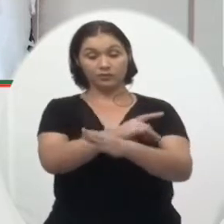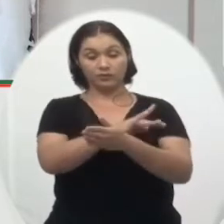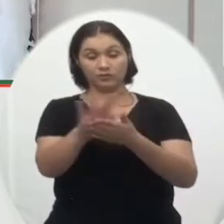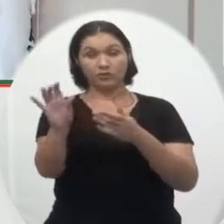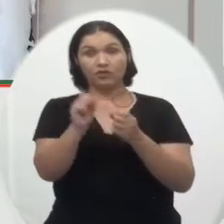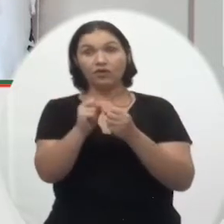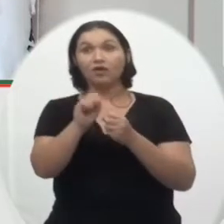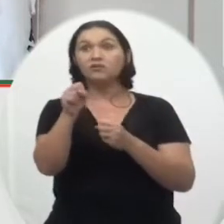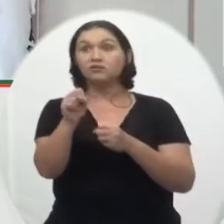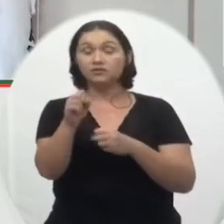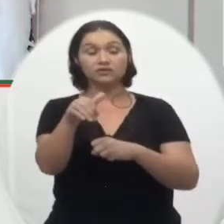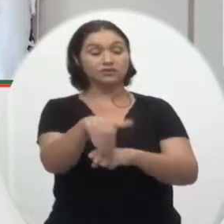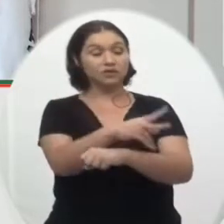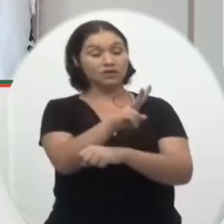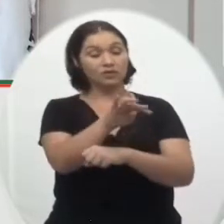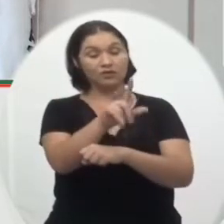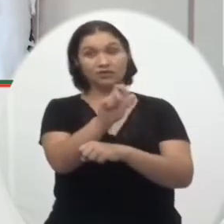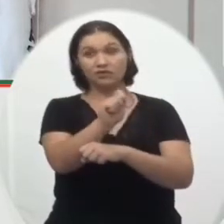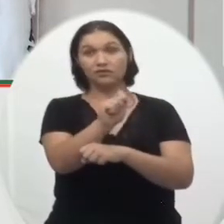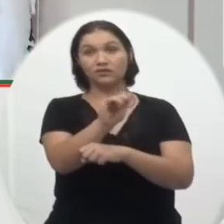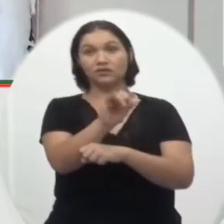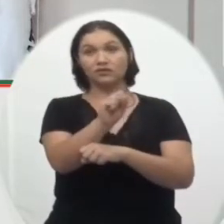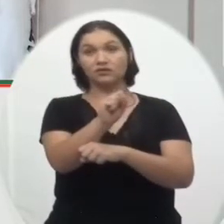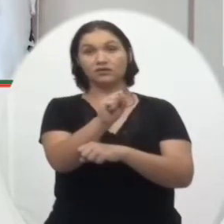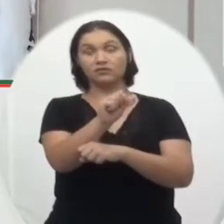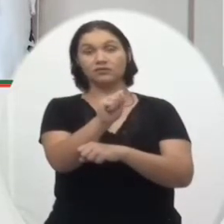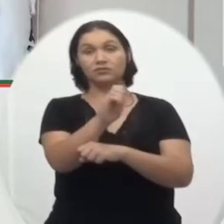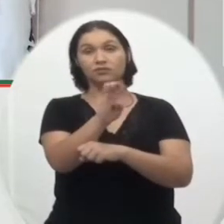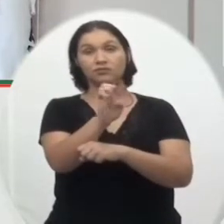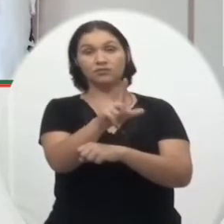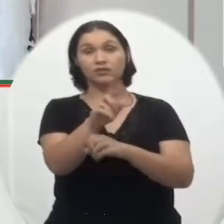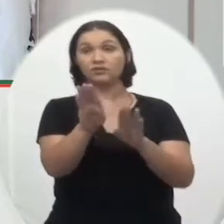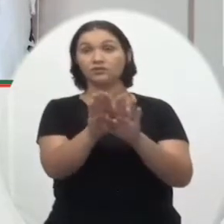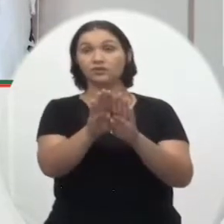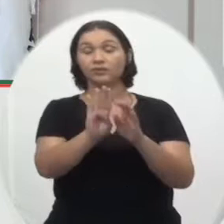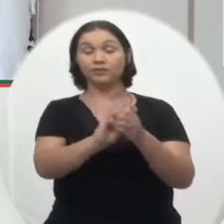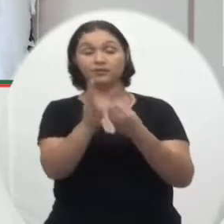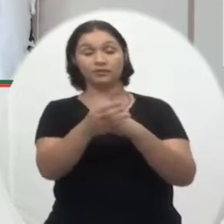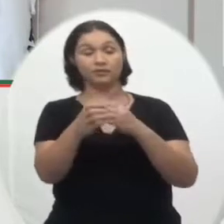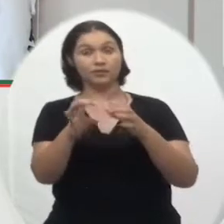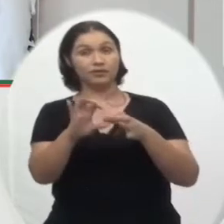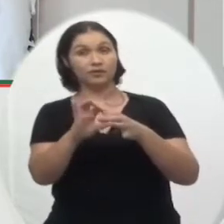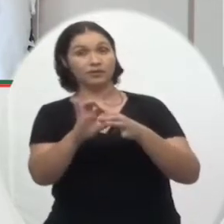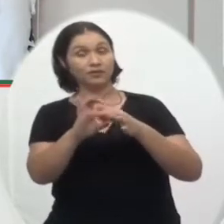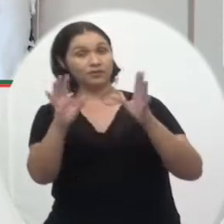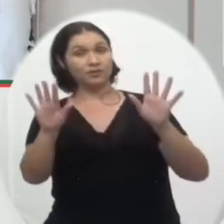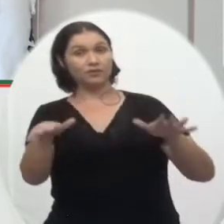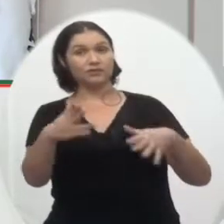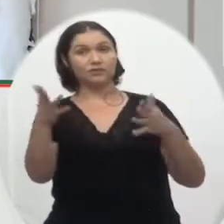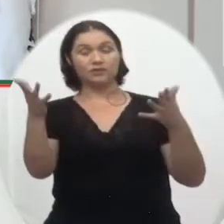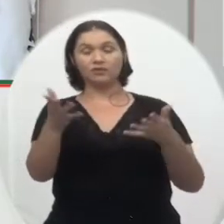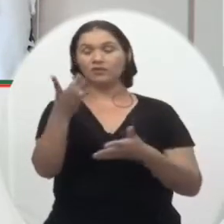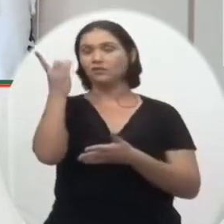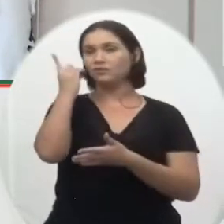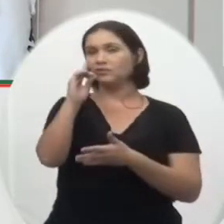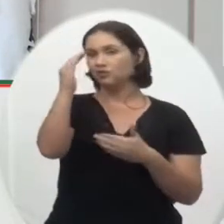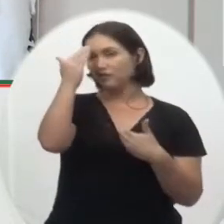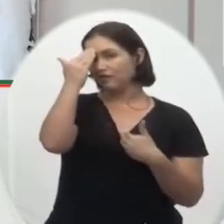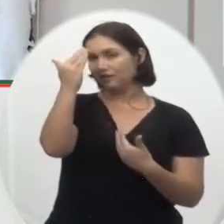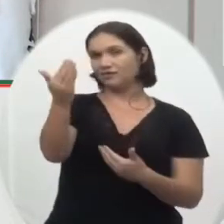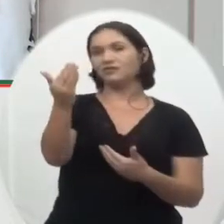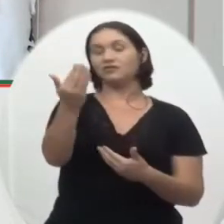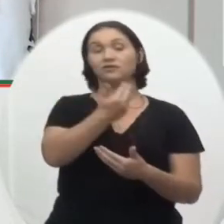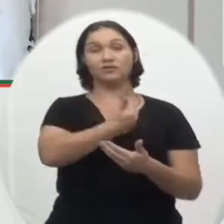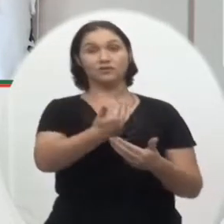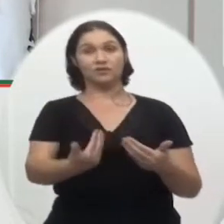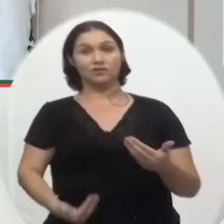Isabel, no bairro Liberdade. Então hoje, na verdade, senhor presidente, o meu dia de gratidão, gratidão ao